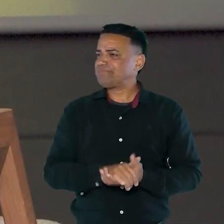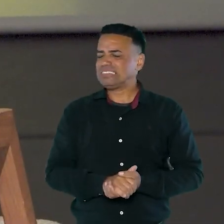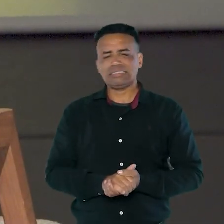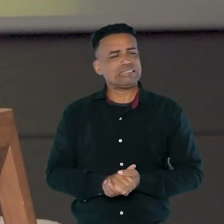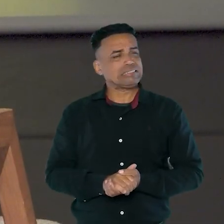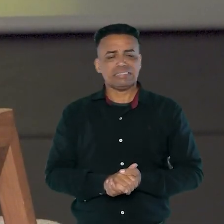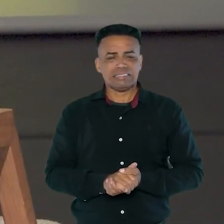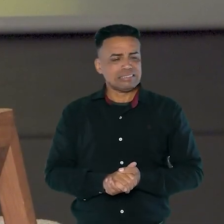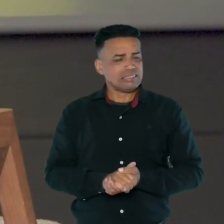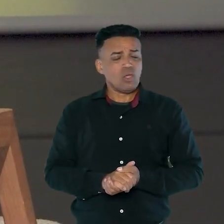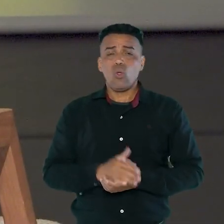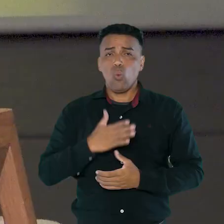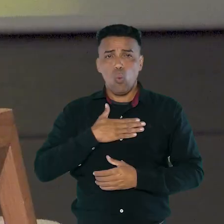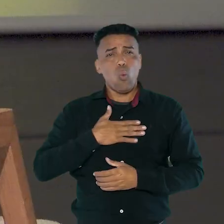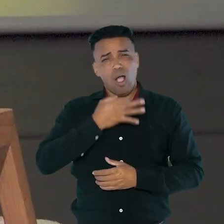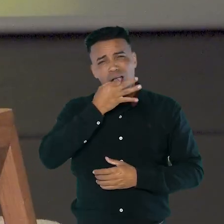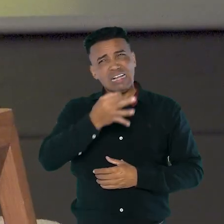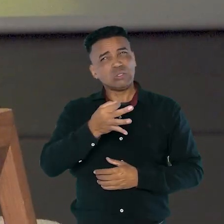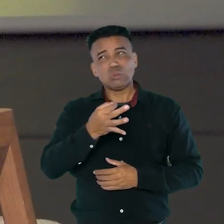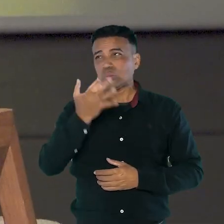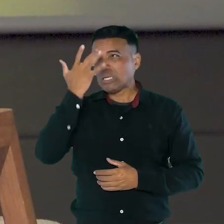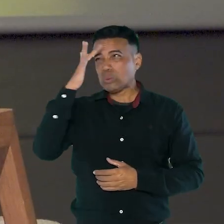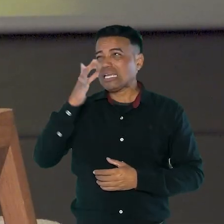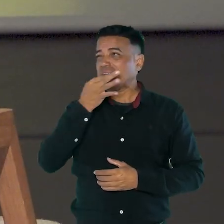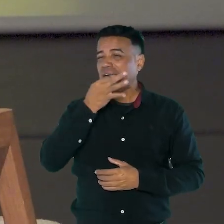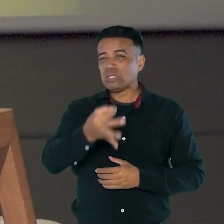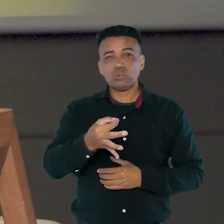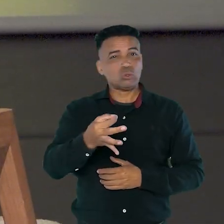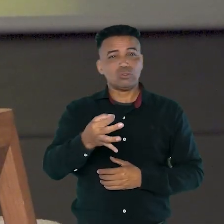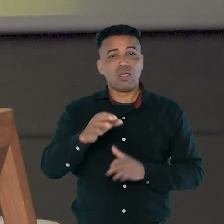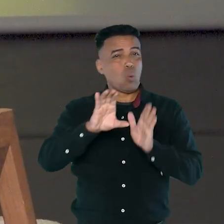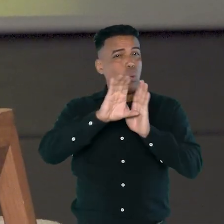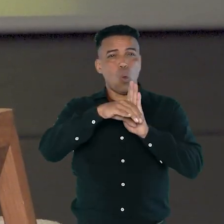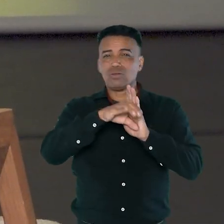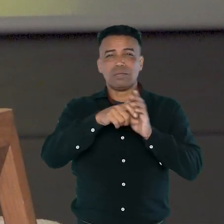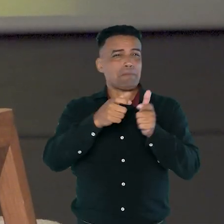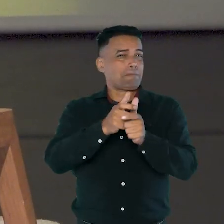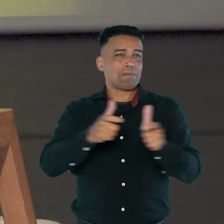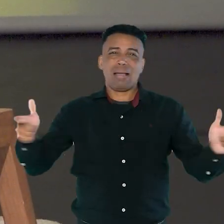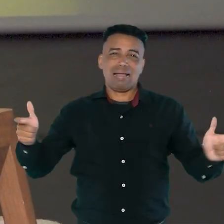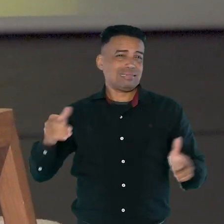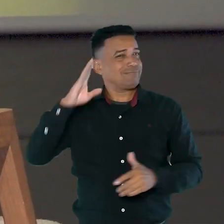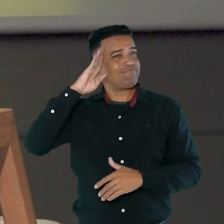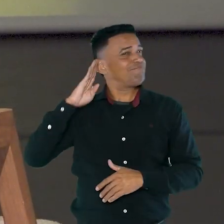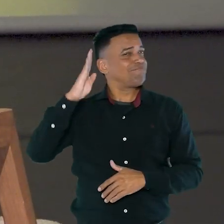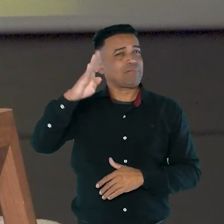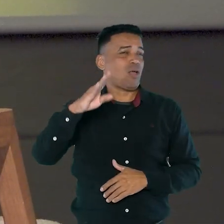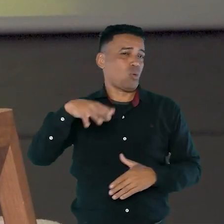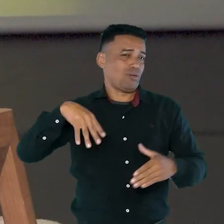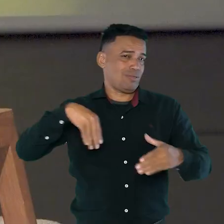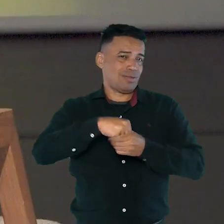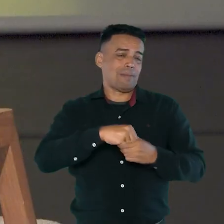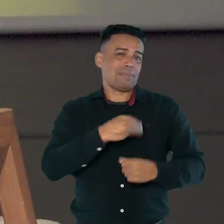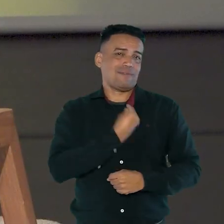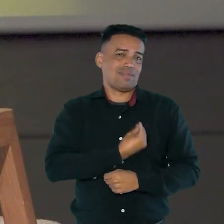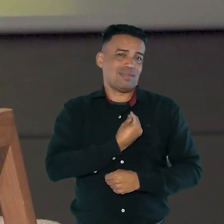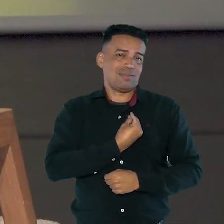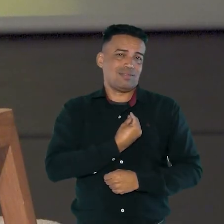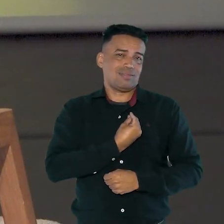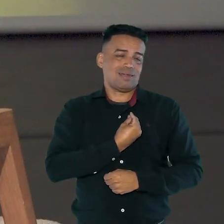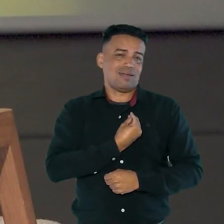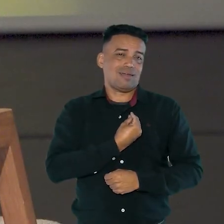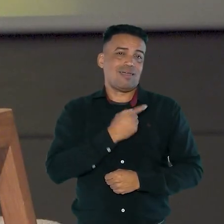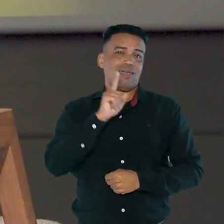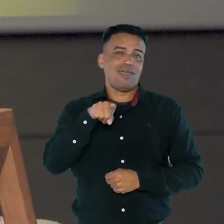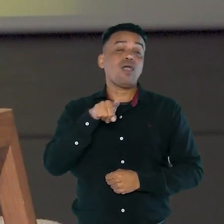Eu não sei, eu acho que esse é o conceito mais revolucionário que eu conheci na minha vida, o amor.